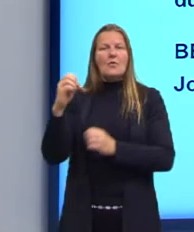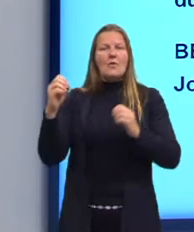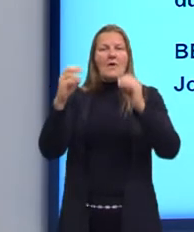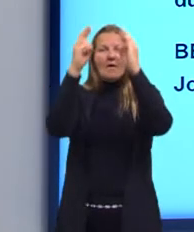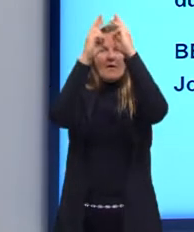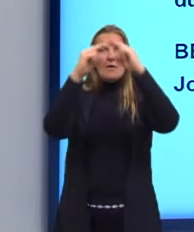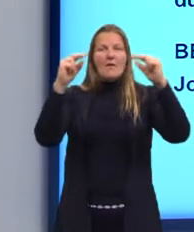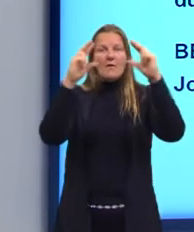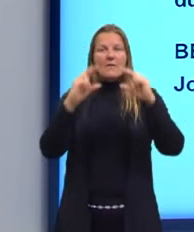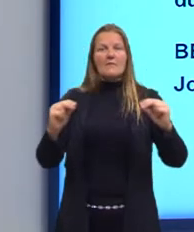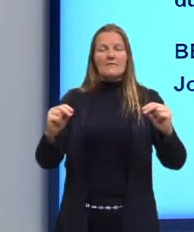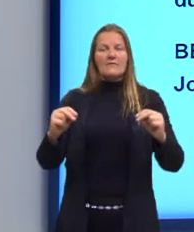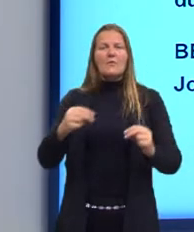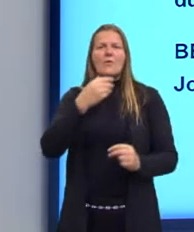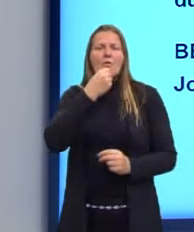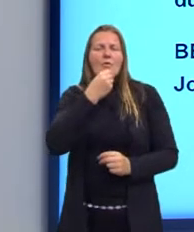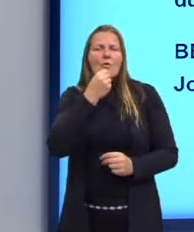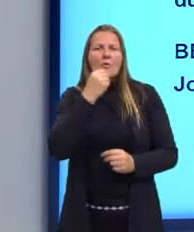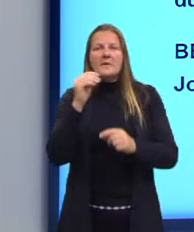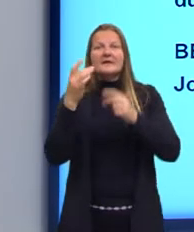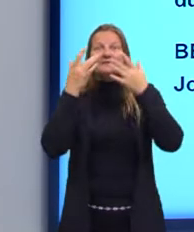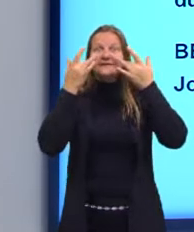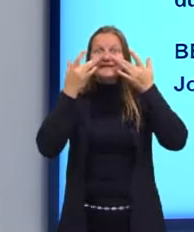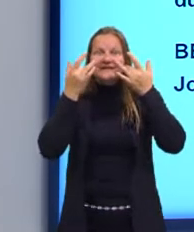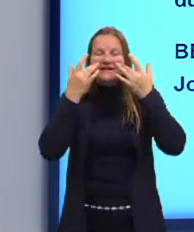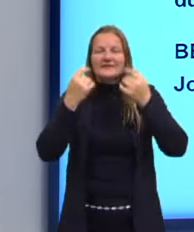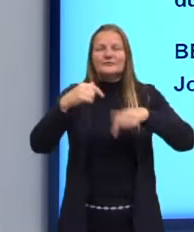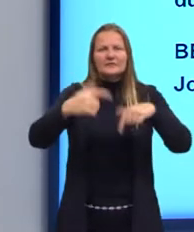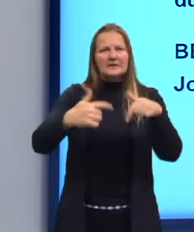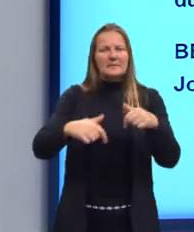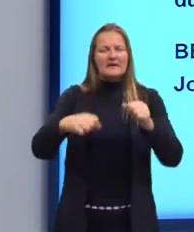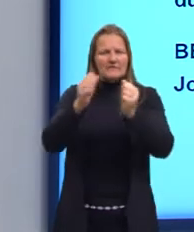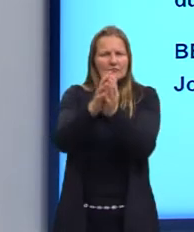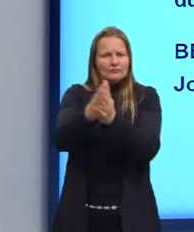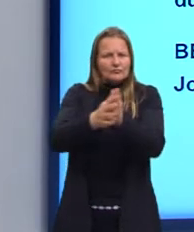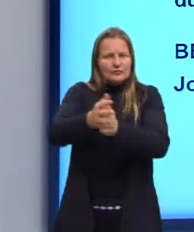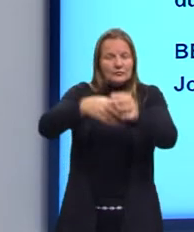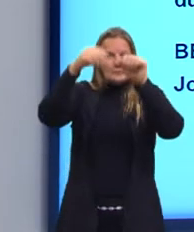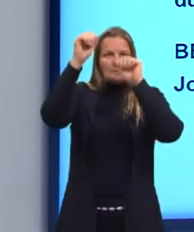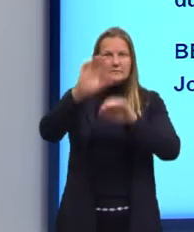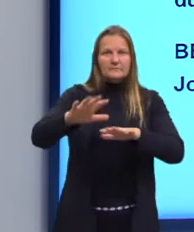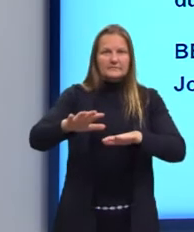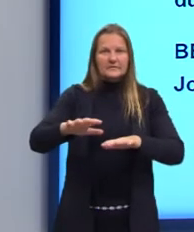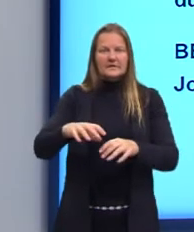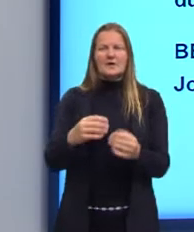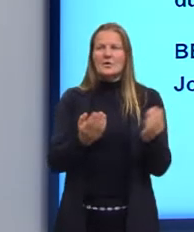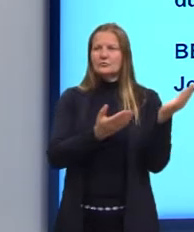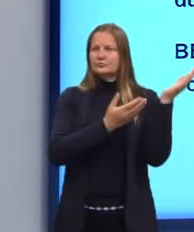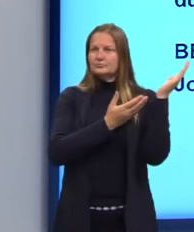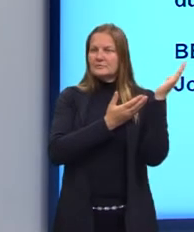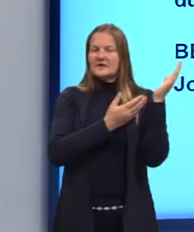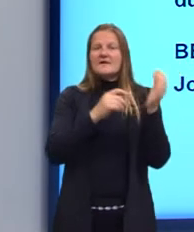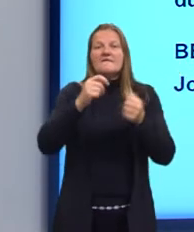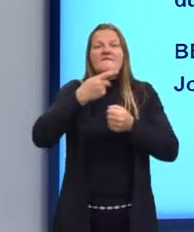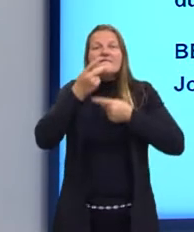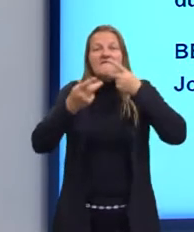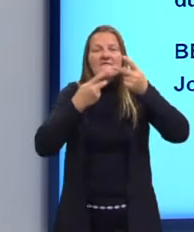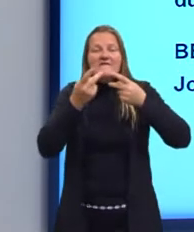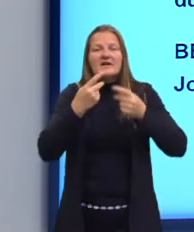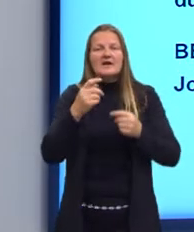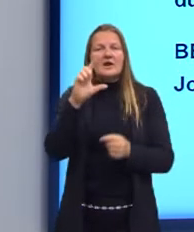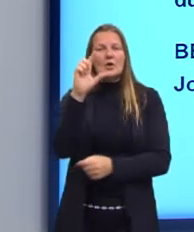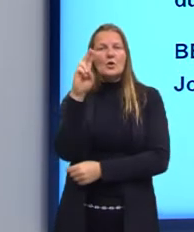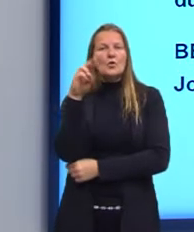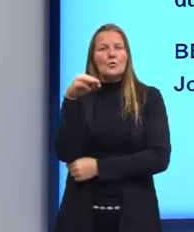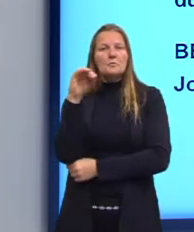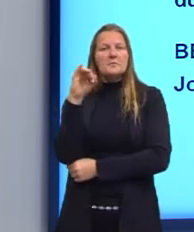um homem de teatro que trabalhava com mágicas Georges melis foi falar com Lumiere